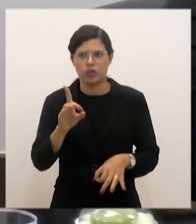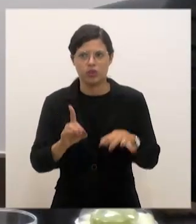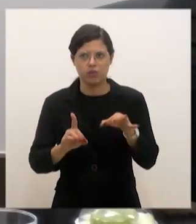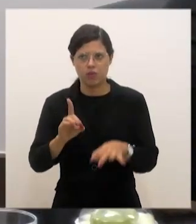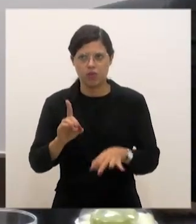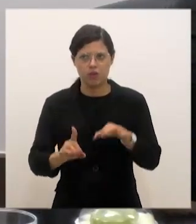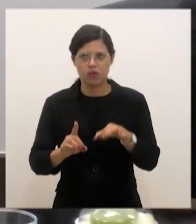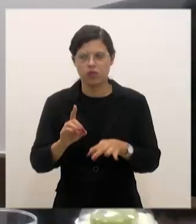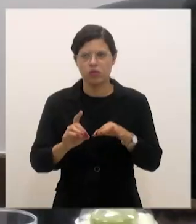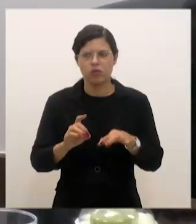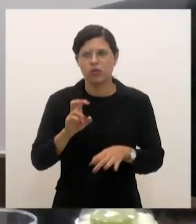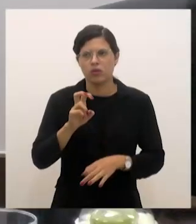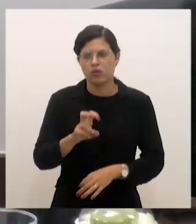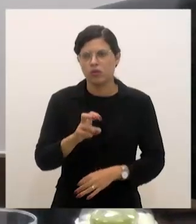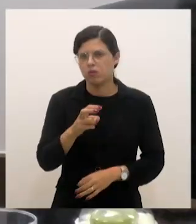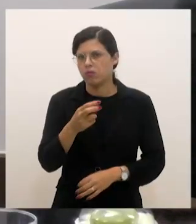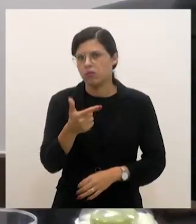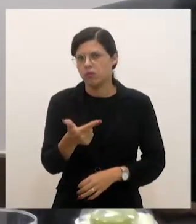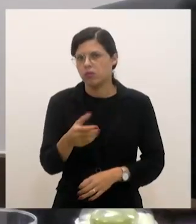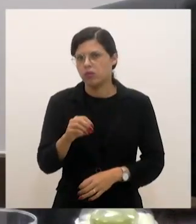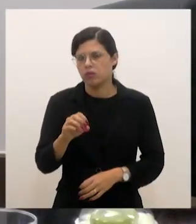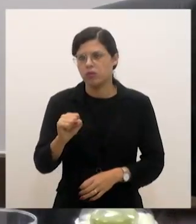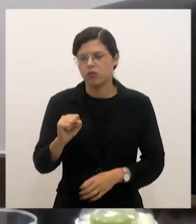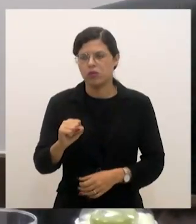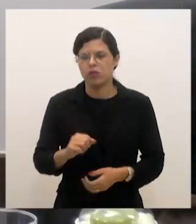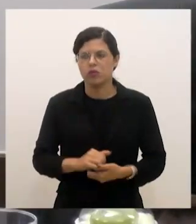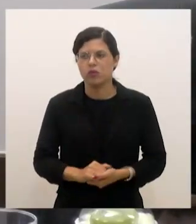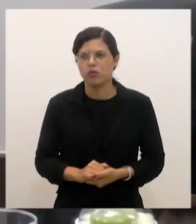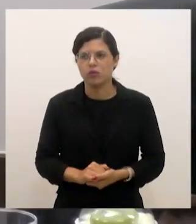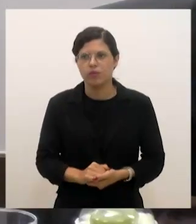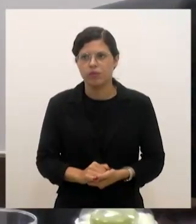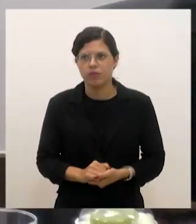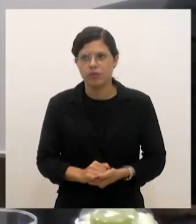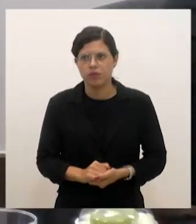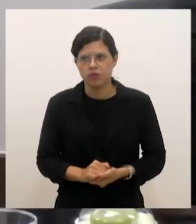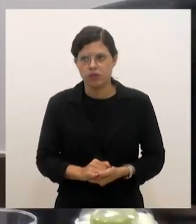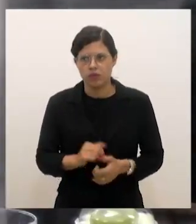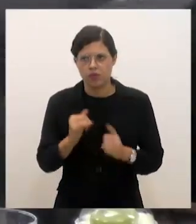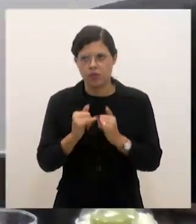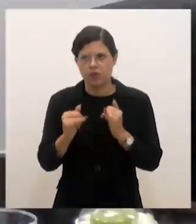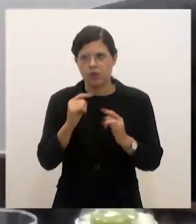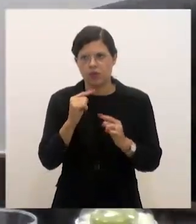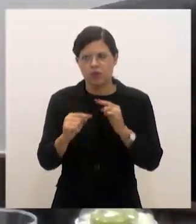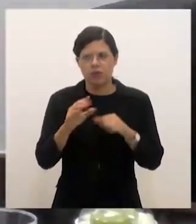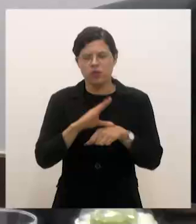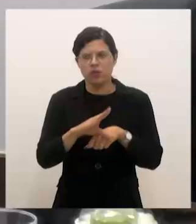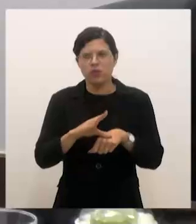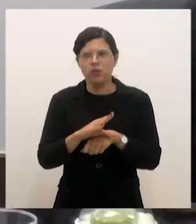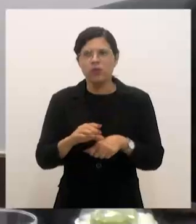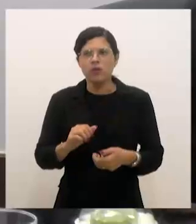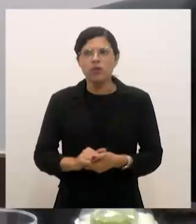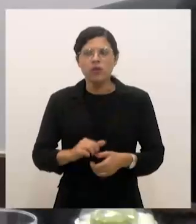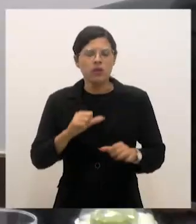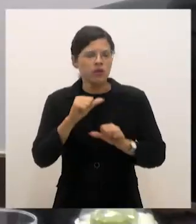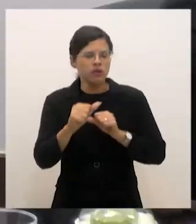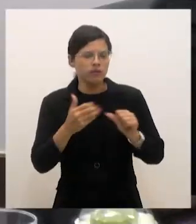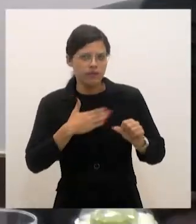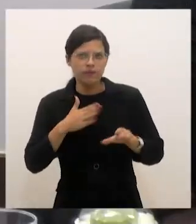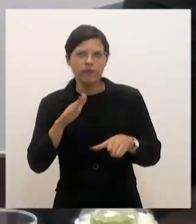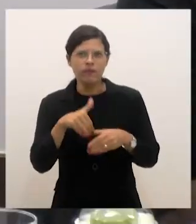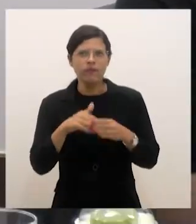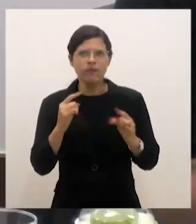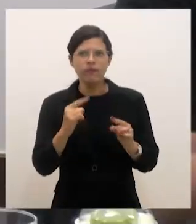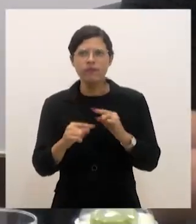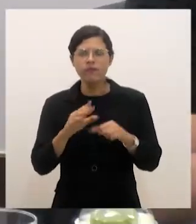da 5.208 considerou em parte inconstitucional. Eu troco meu voto pela inconstitucionalidade.